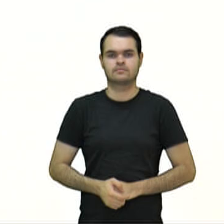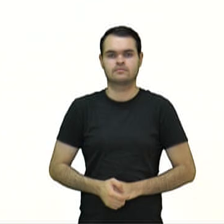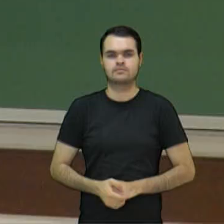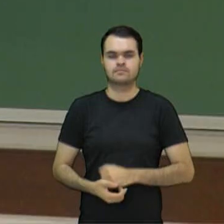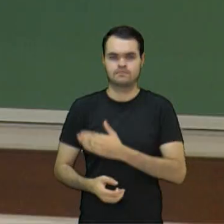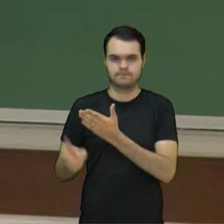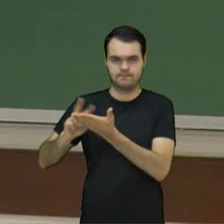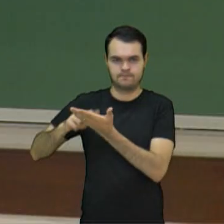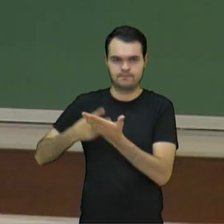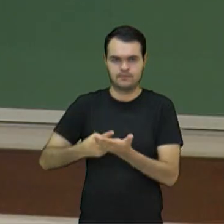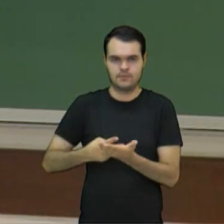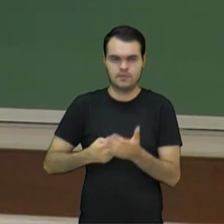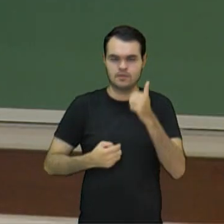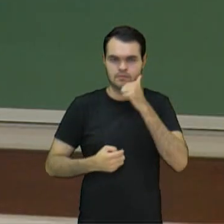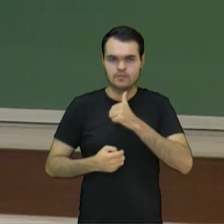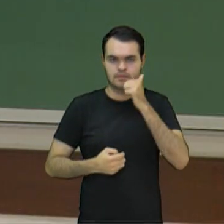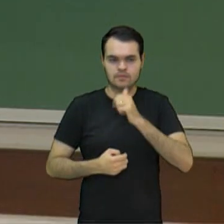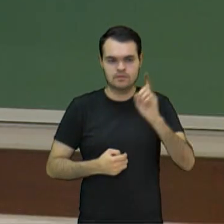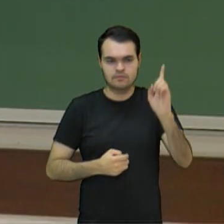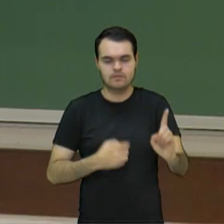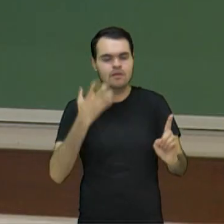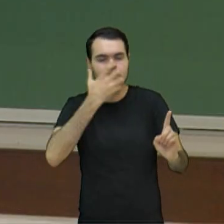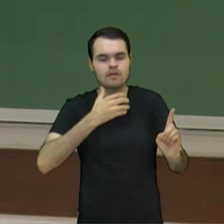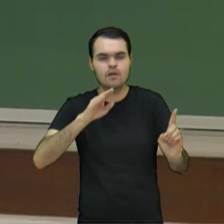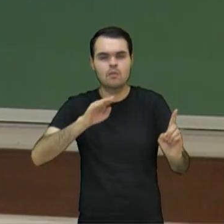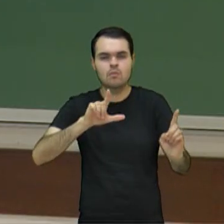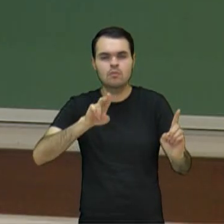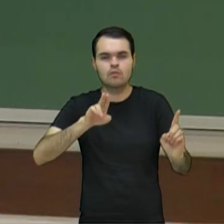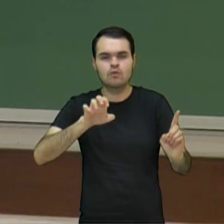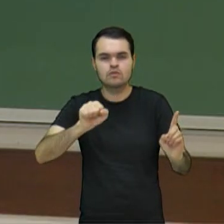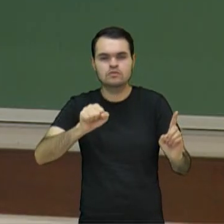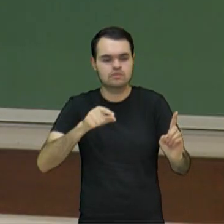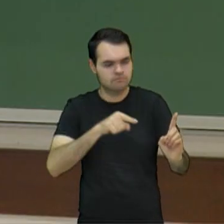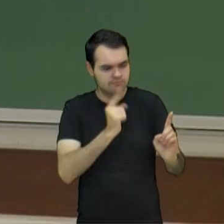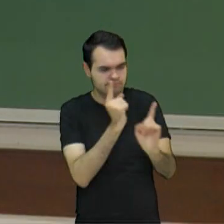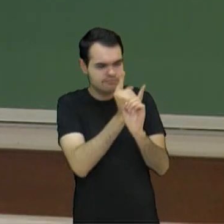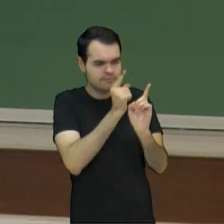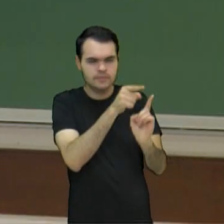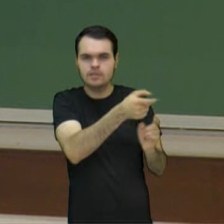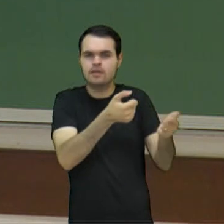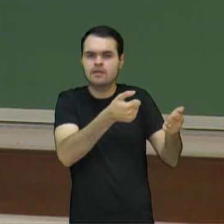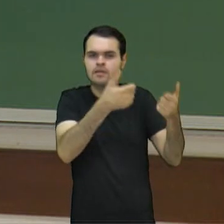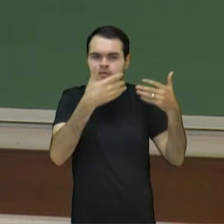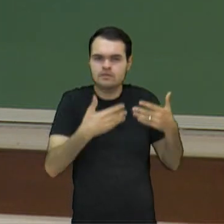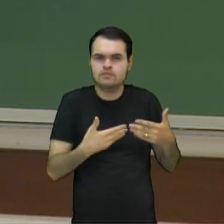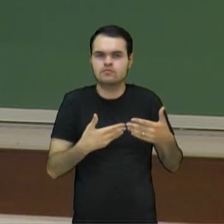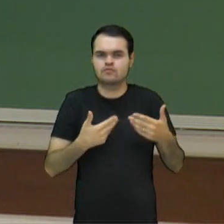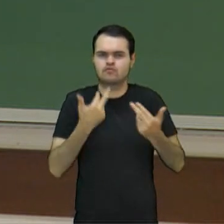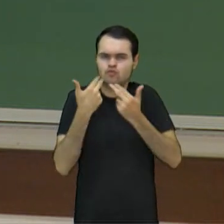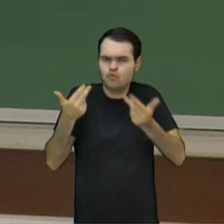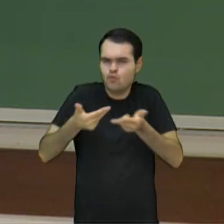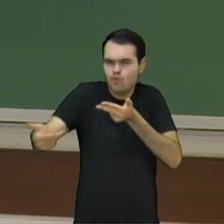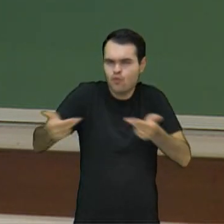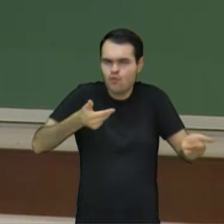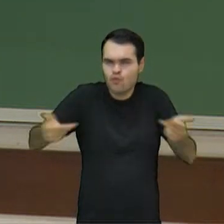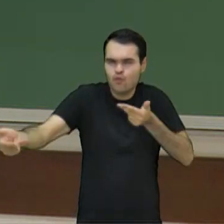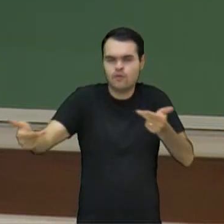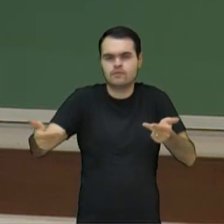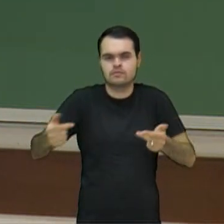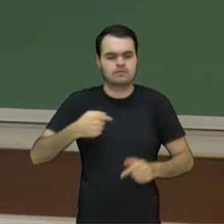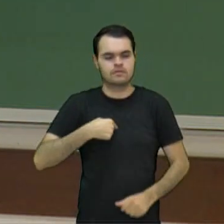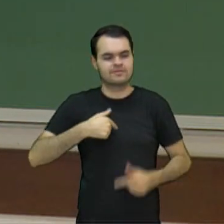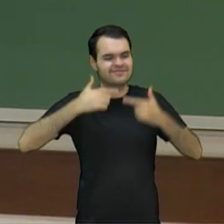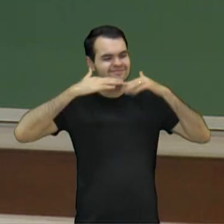Encontrei uma menina que estava cantando um blues e ela perguntou sobre as novidades ou sobre coisas novas, mas eu